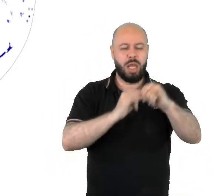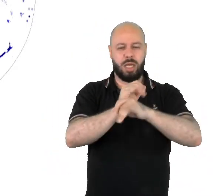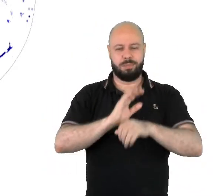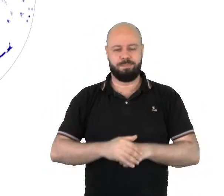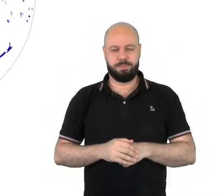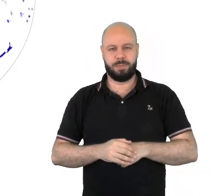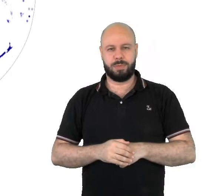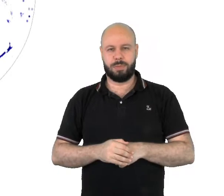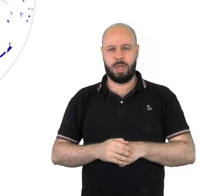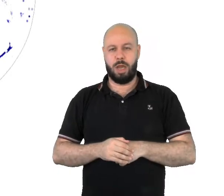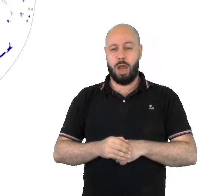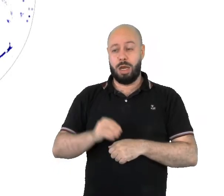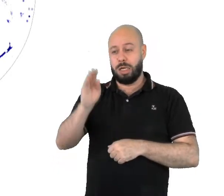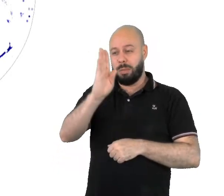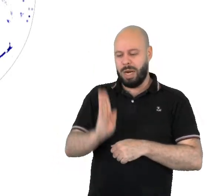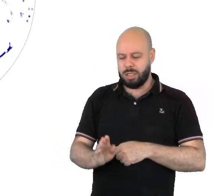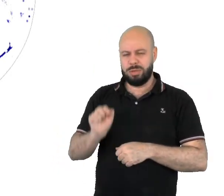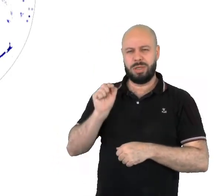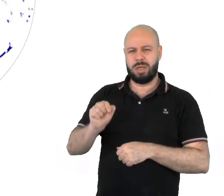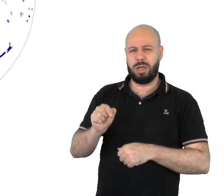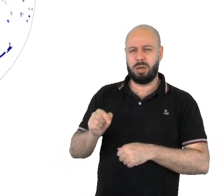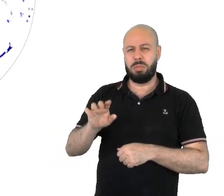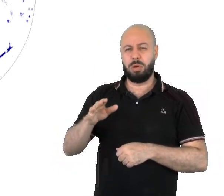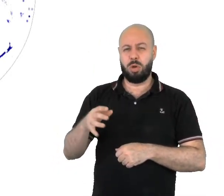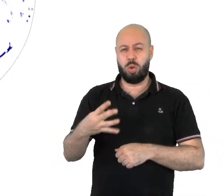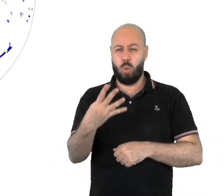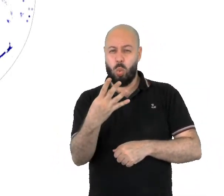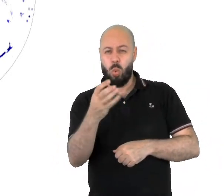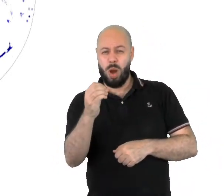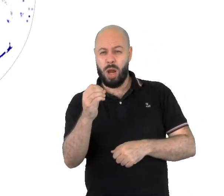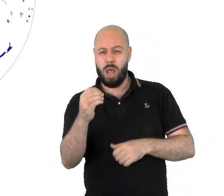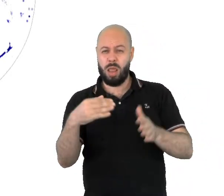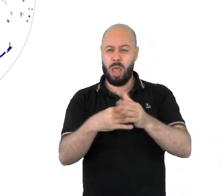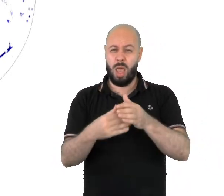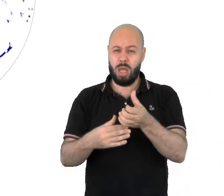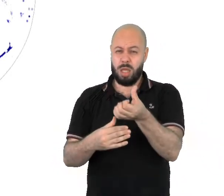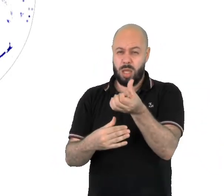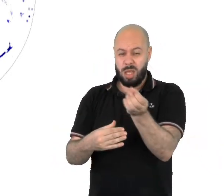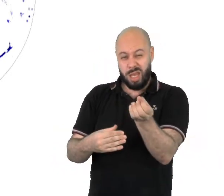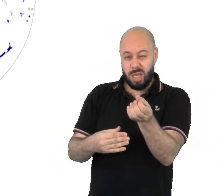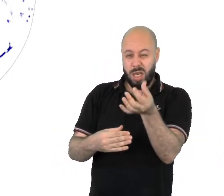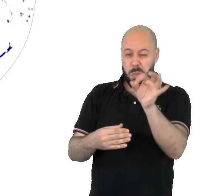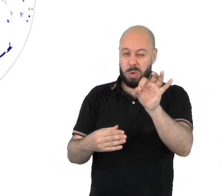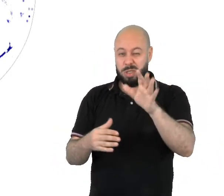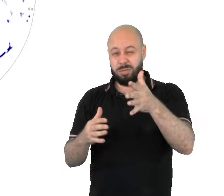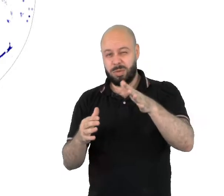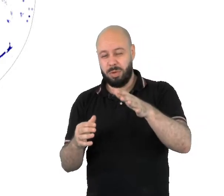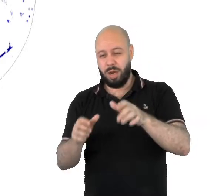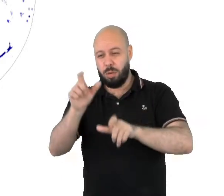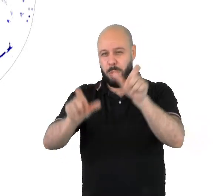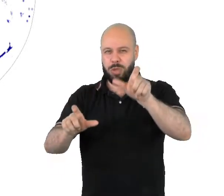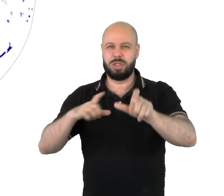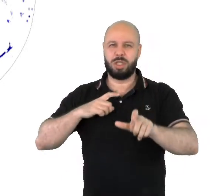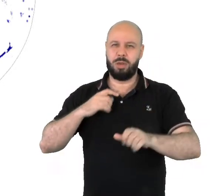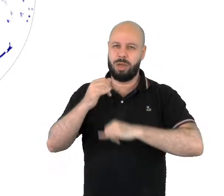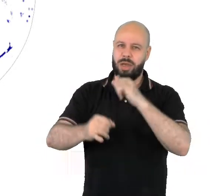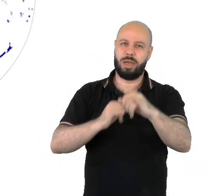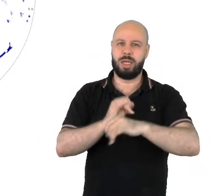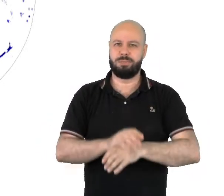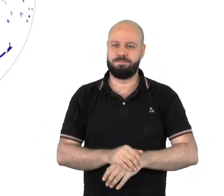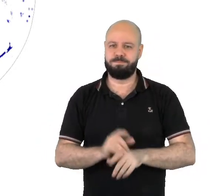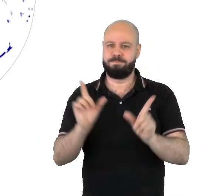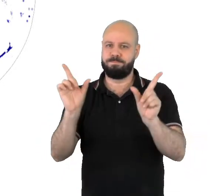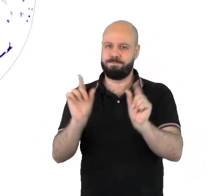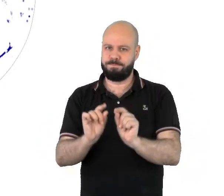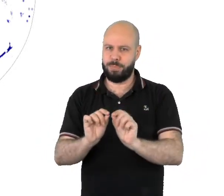pessoal. O Brasil está entre 40% e 60% da sua população com internet. Pensem, olhem